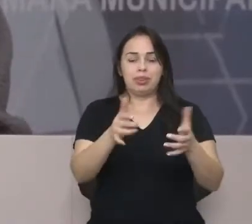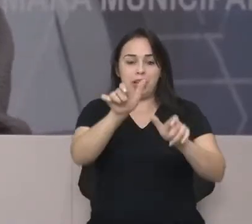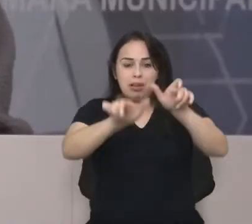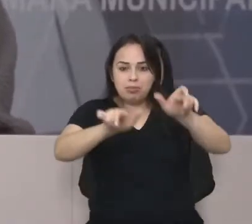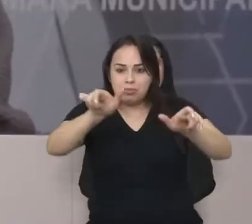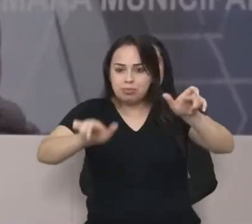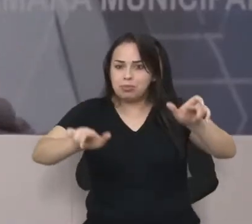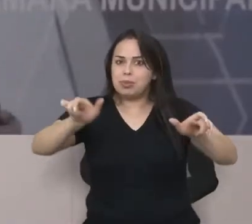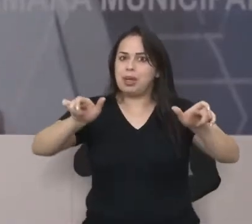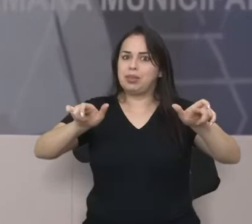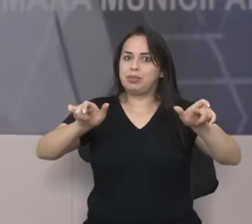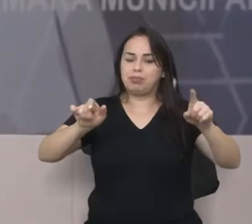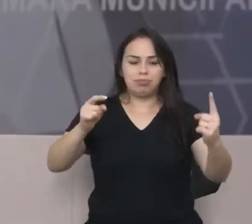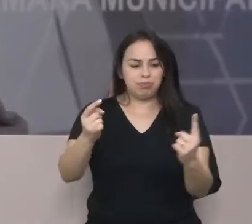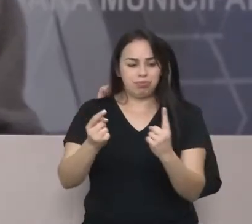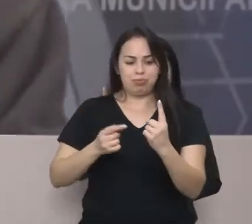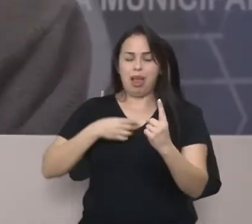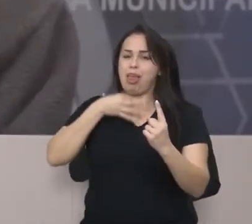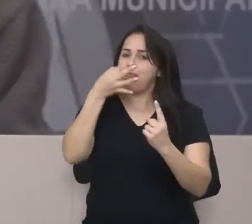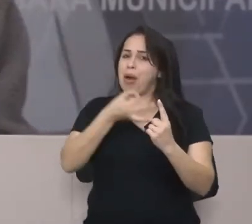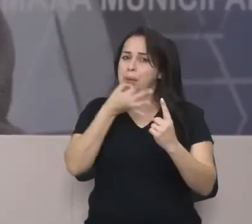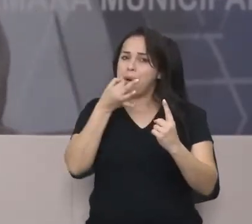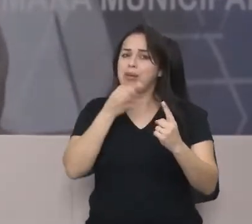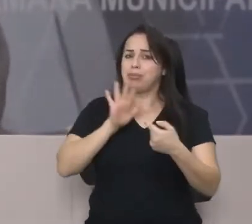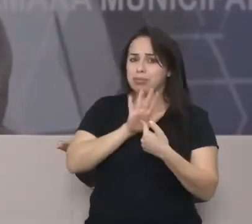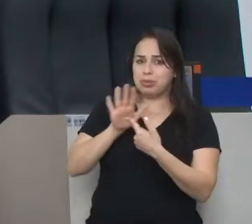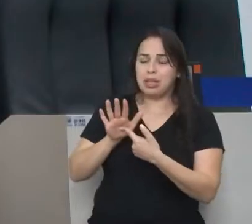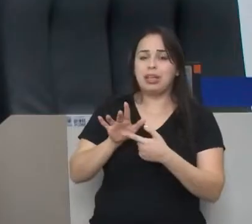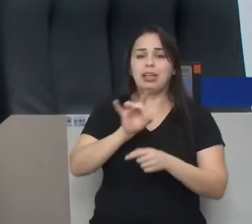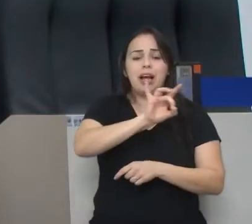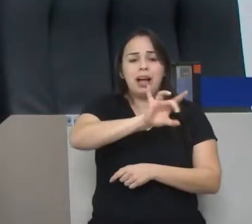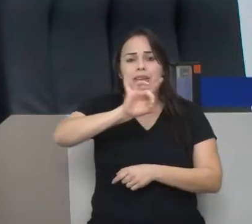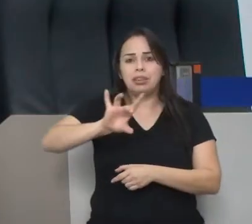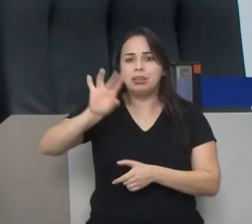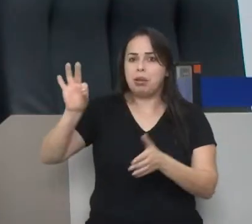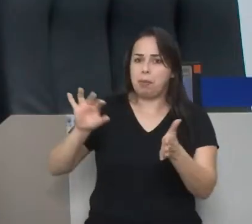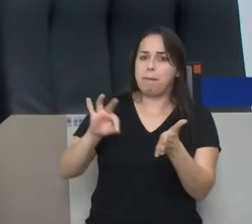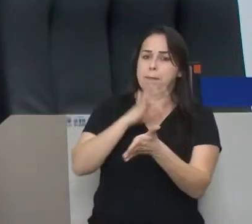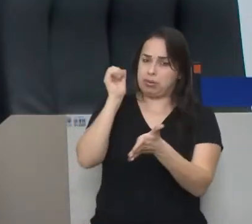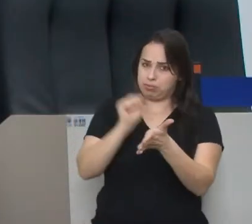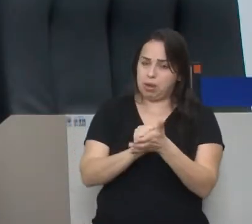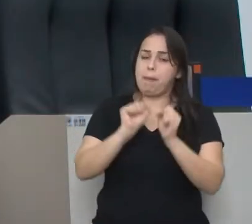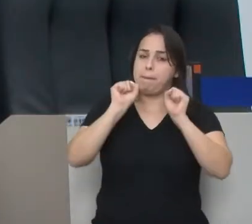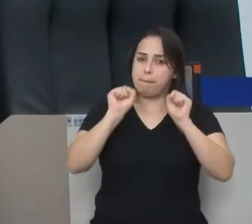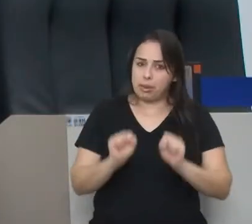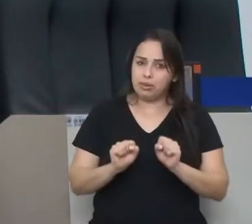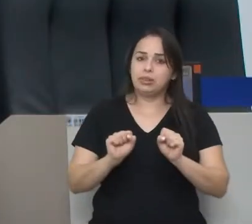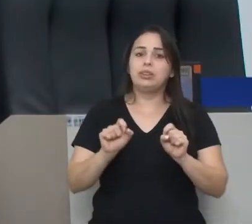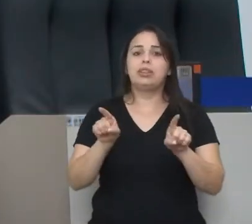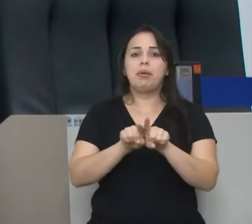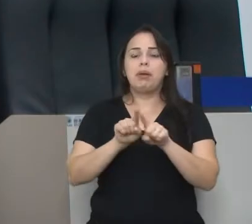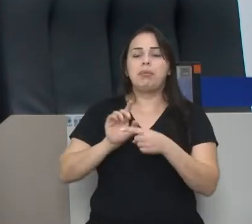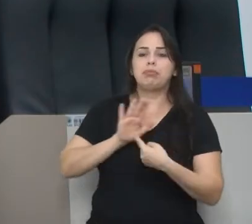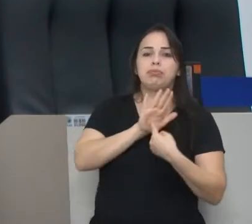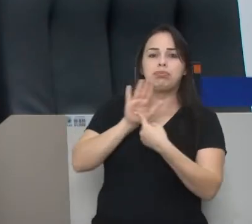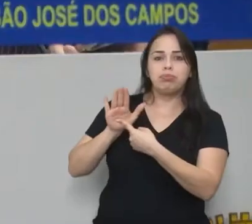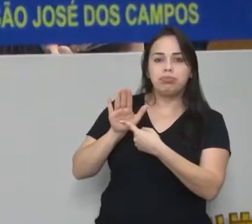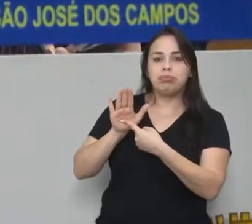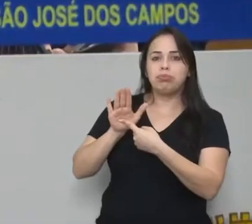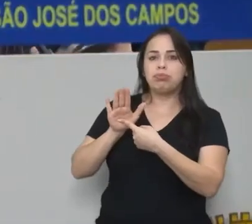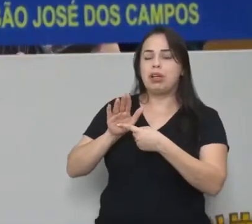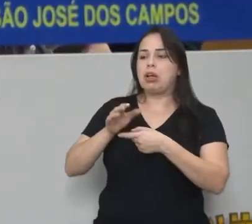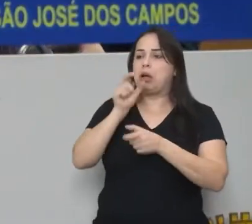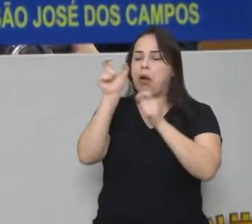incentivar a participação dos joseenses nos debates da cidade, e cada morador pode se inscrever para vir até o plenário da Câmara